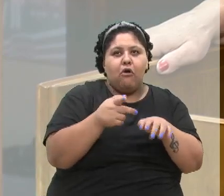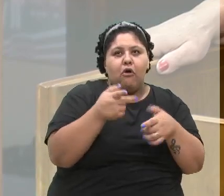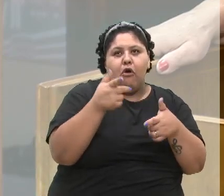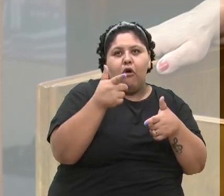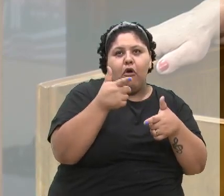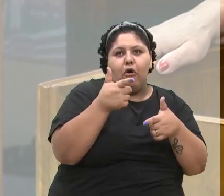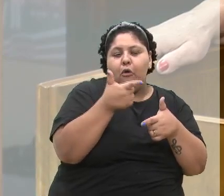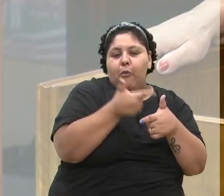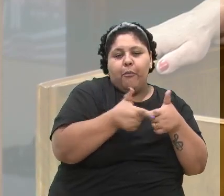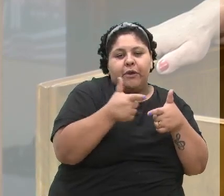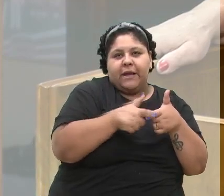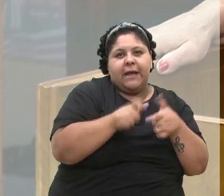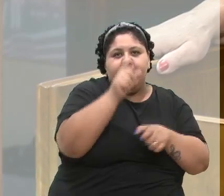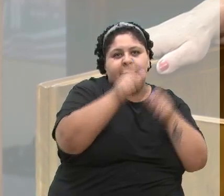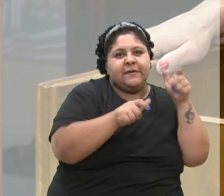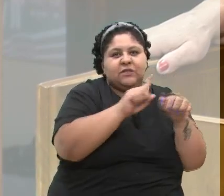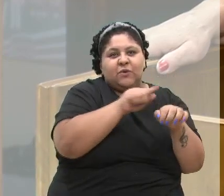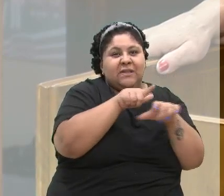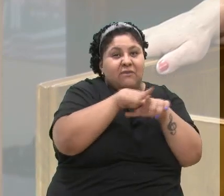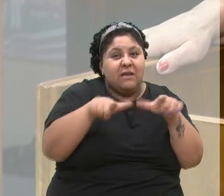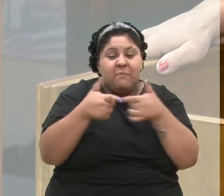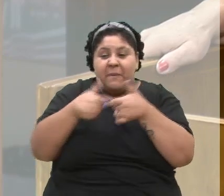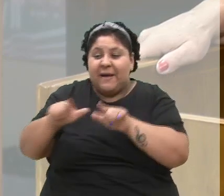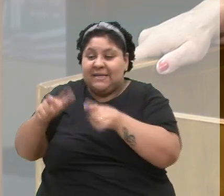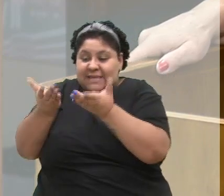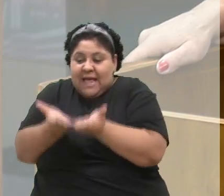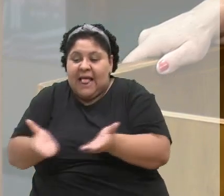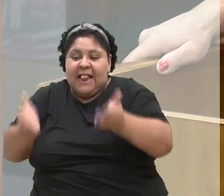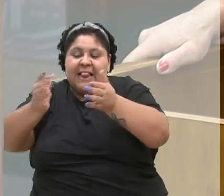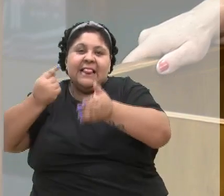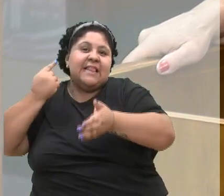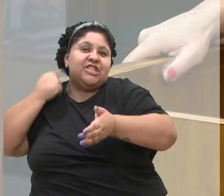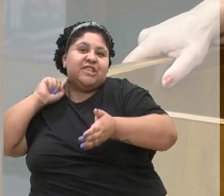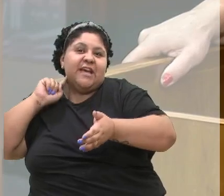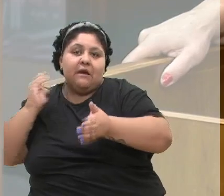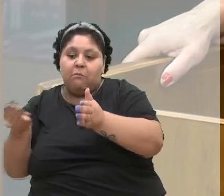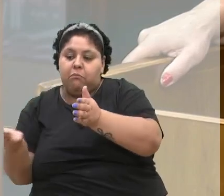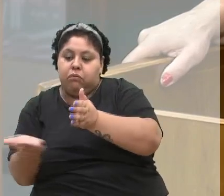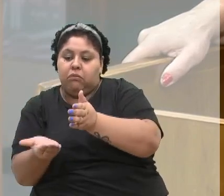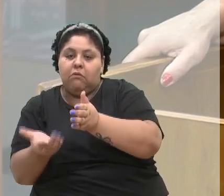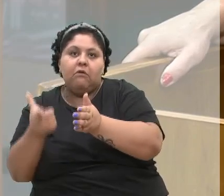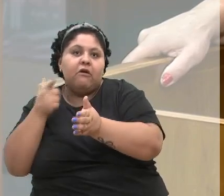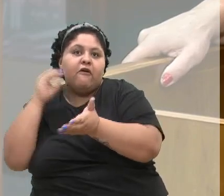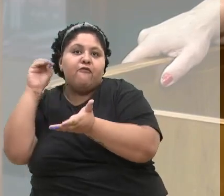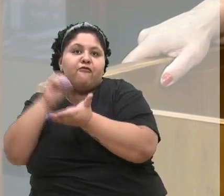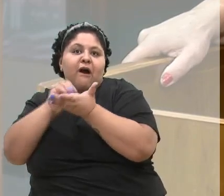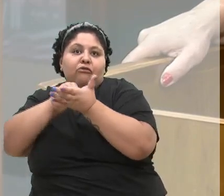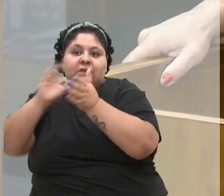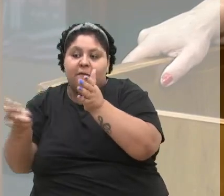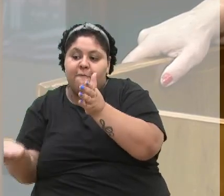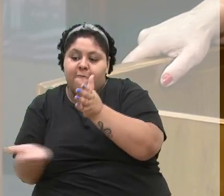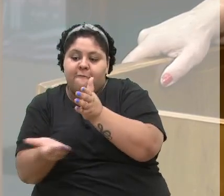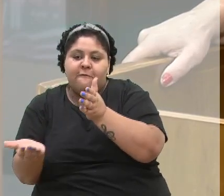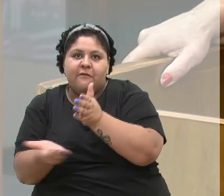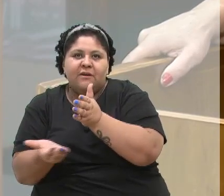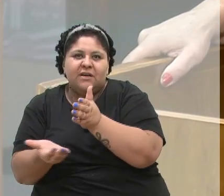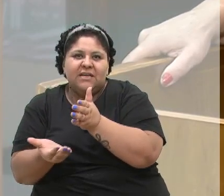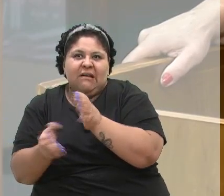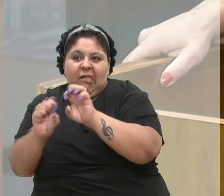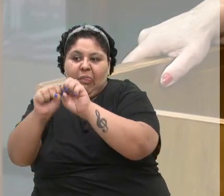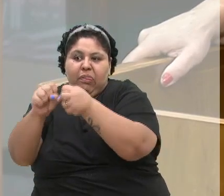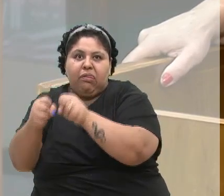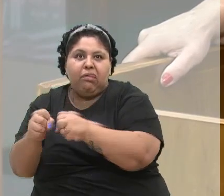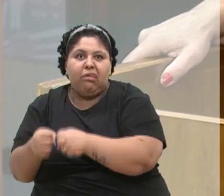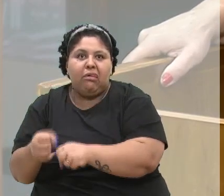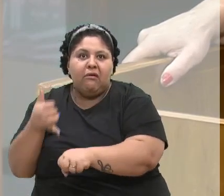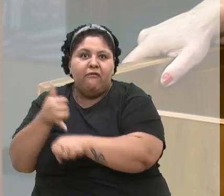porque as lixeiras estão sem fundo. A lixeira não tem fundo. É de ferro, está tudo corroído. Então